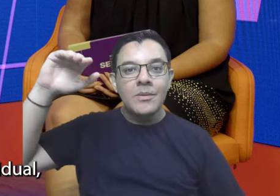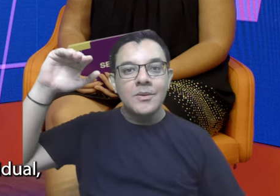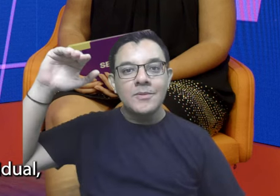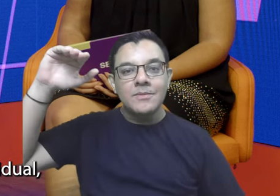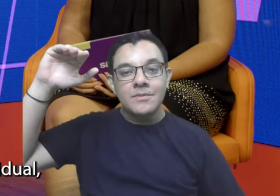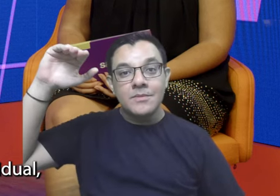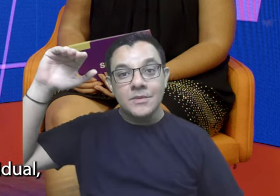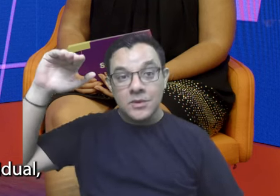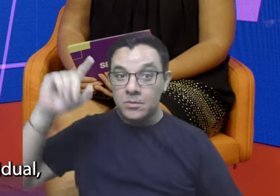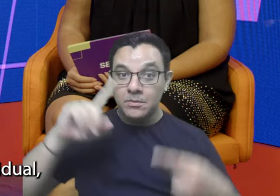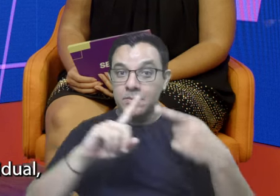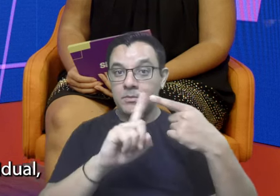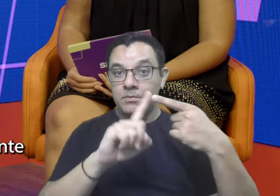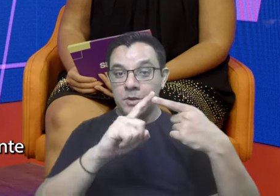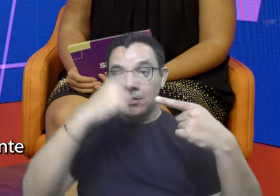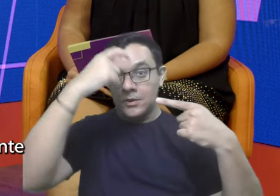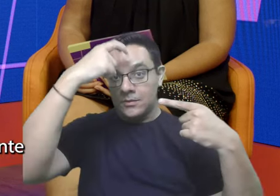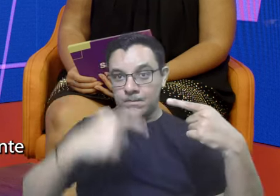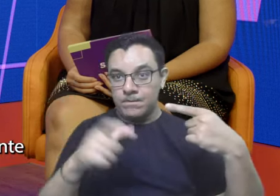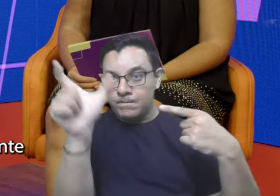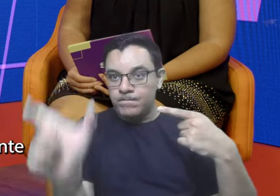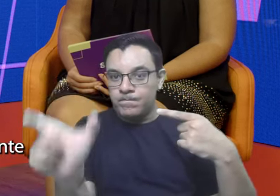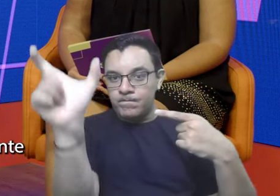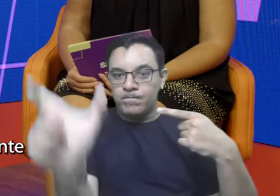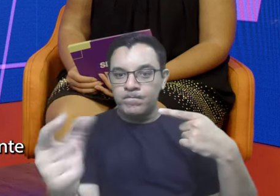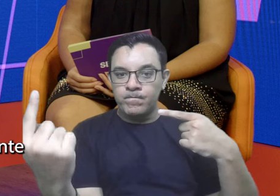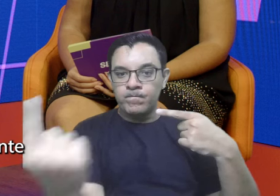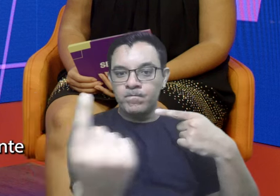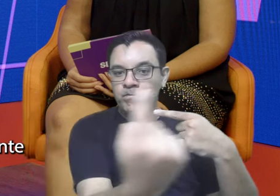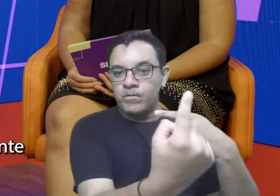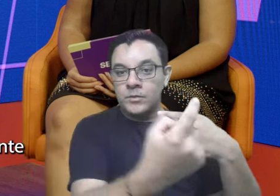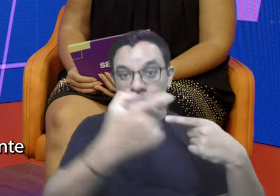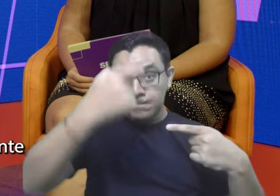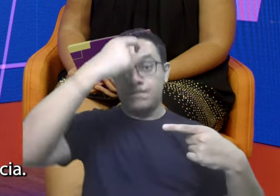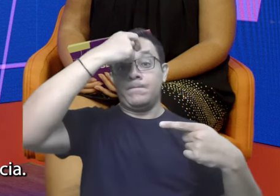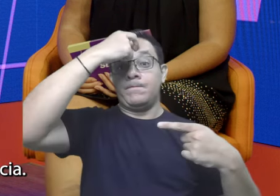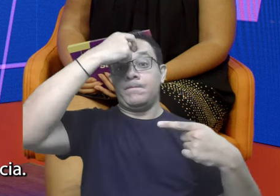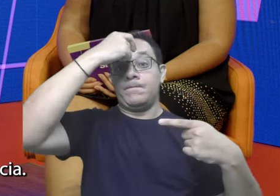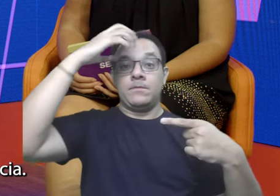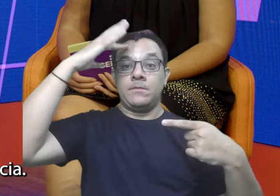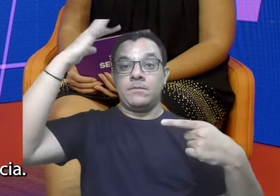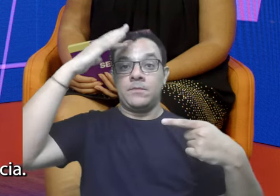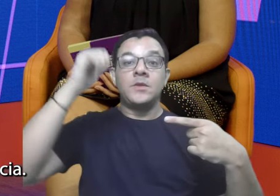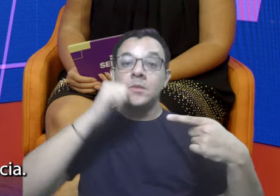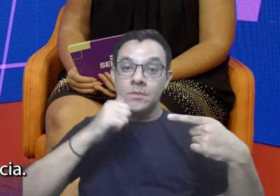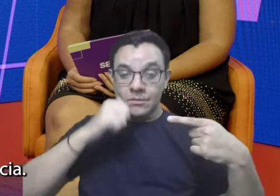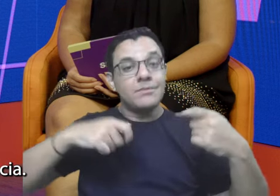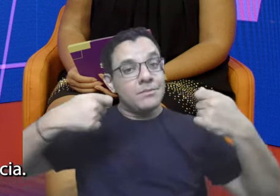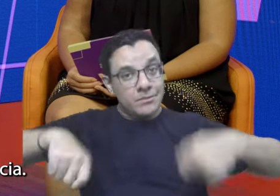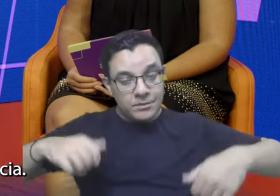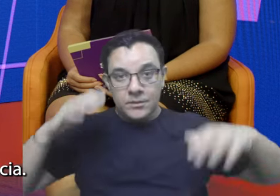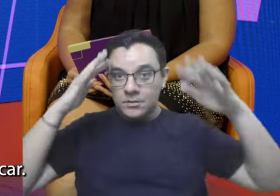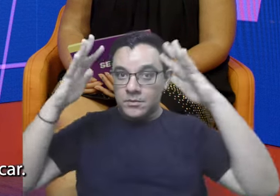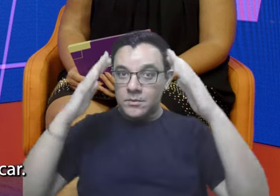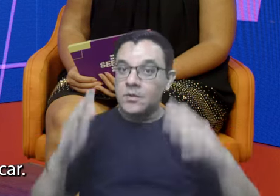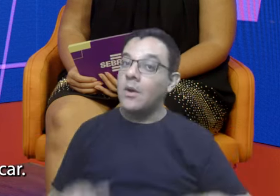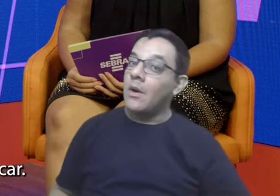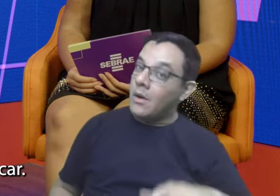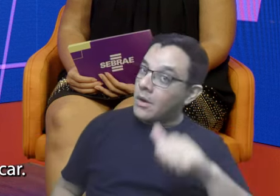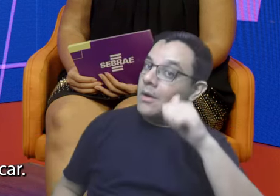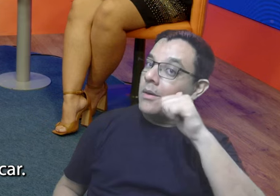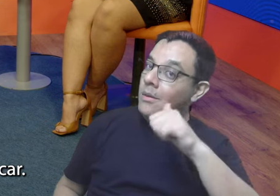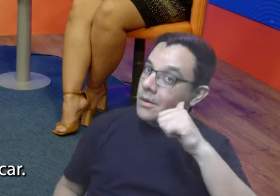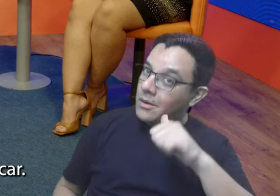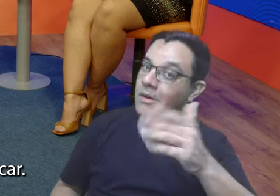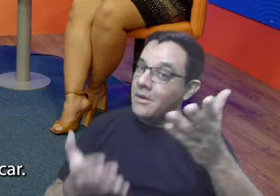ponto a nível individual eu considero que é importante essa conscientização nós mulheres temos que ter essa consciência né a consci m